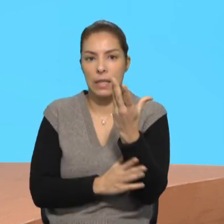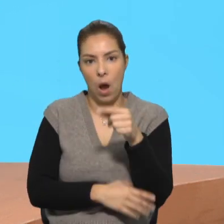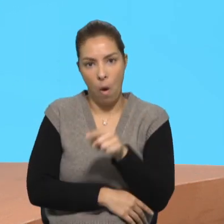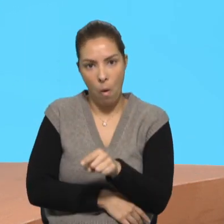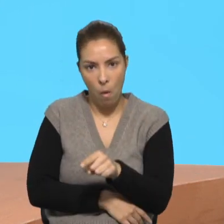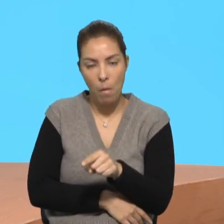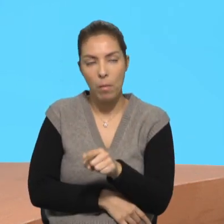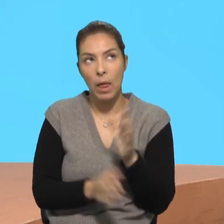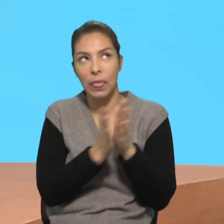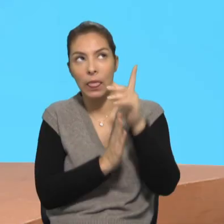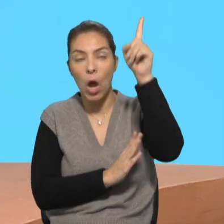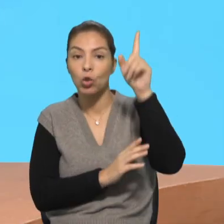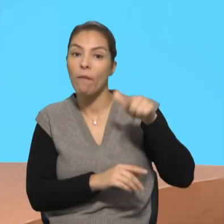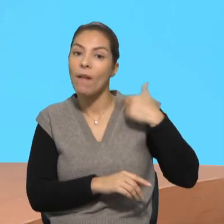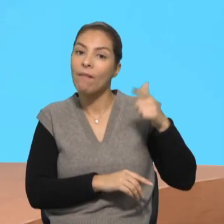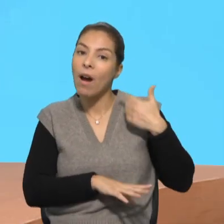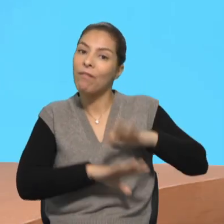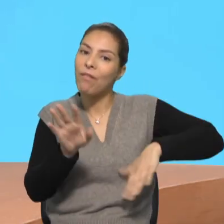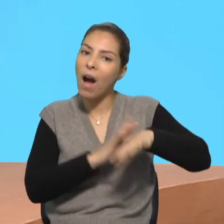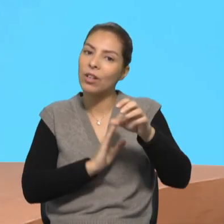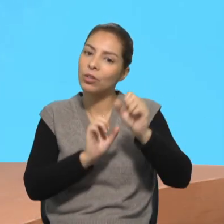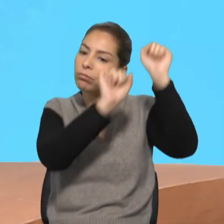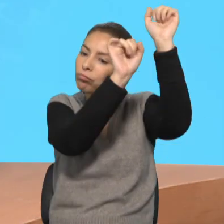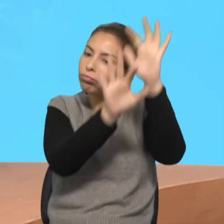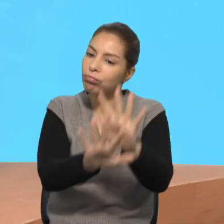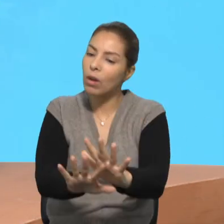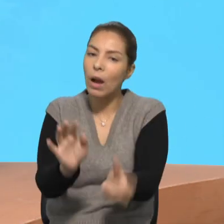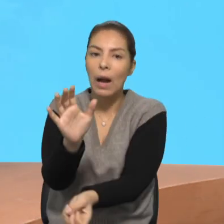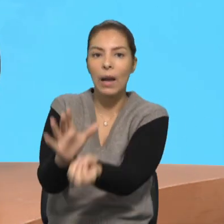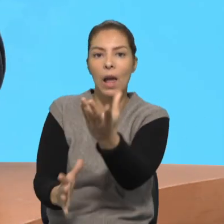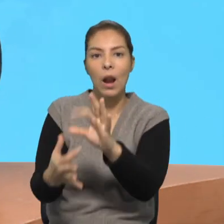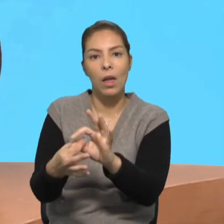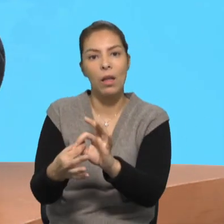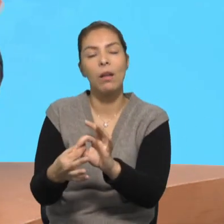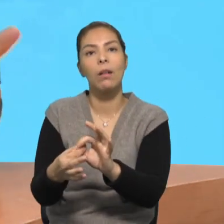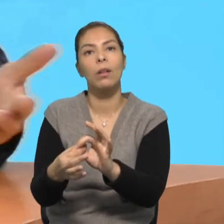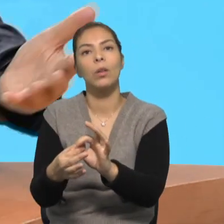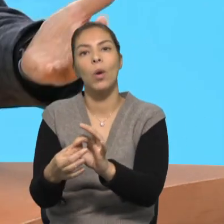de Deus, a partir desta perspectiva, eu diria quase